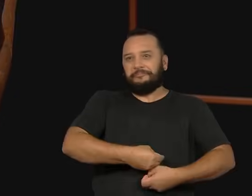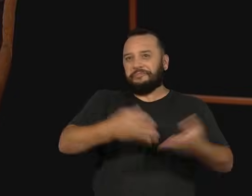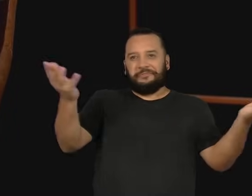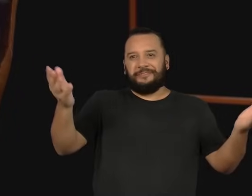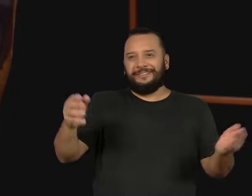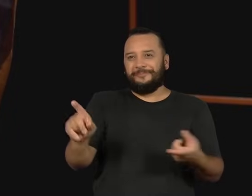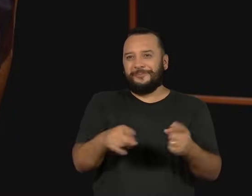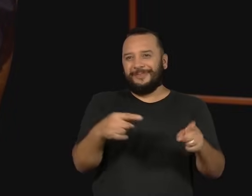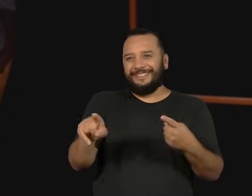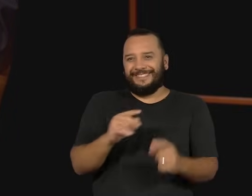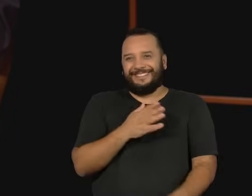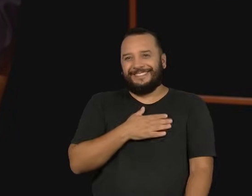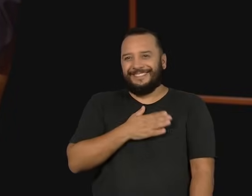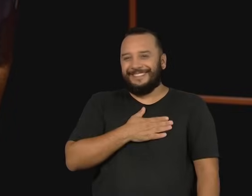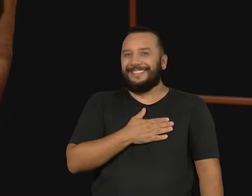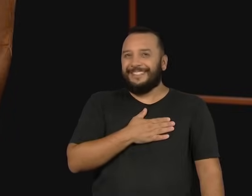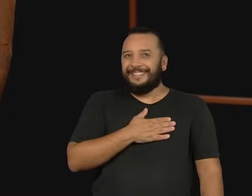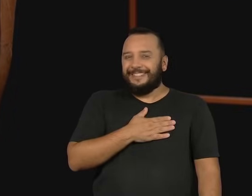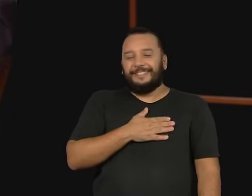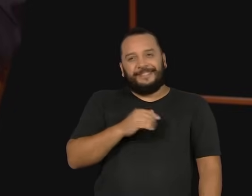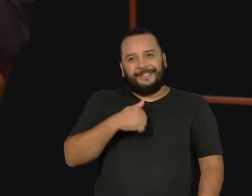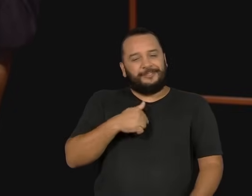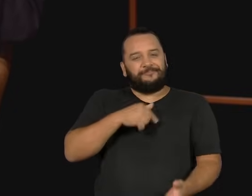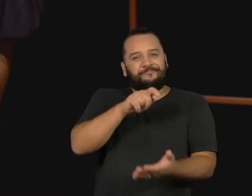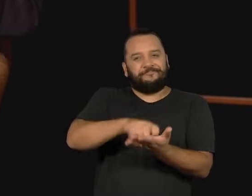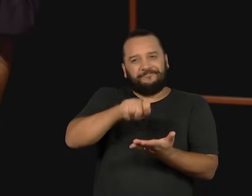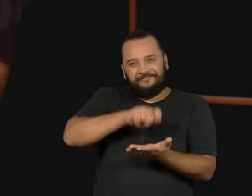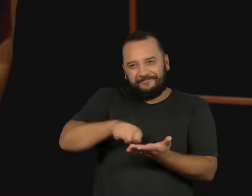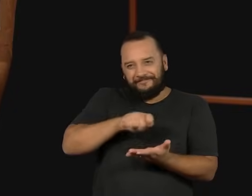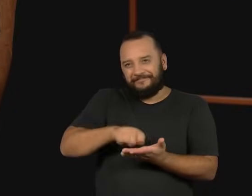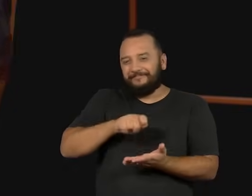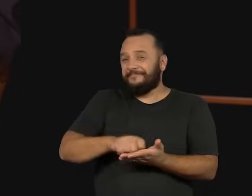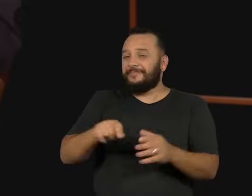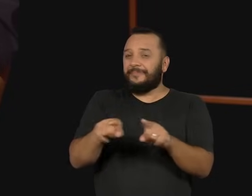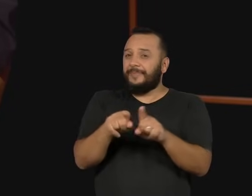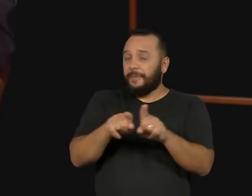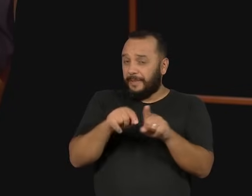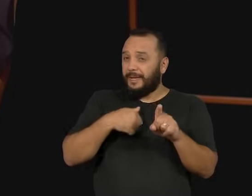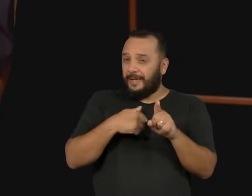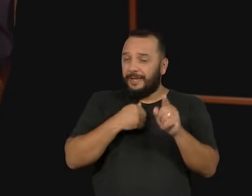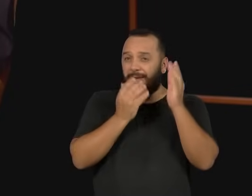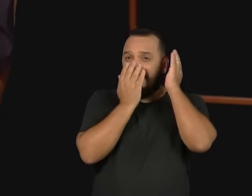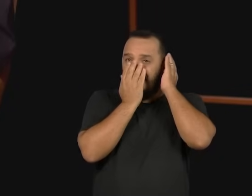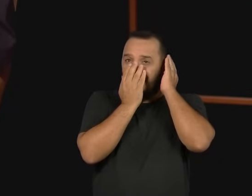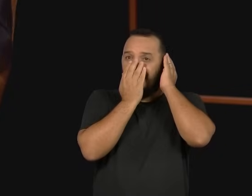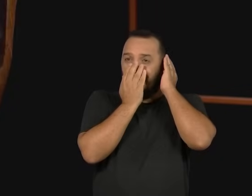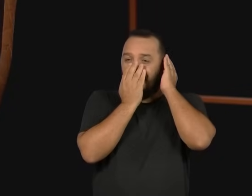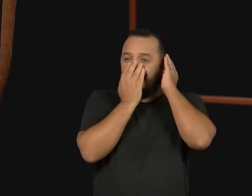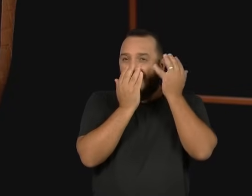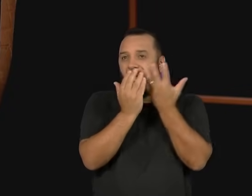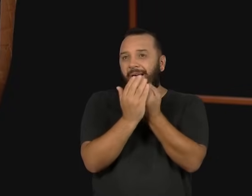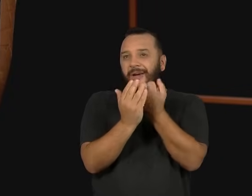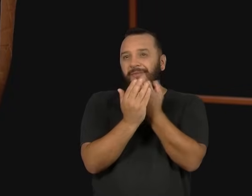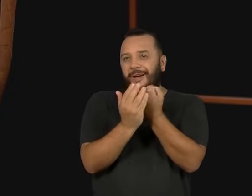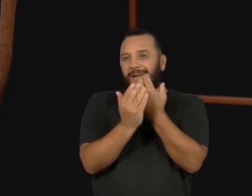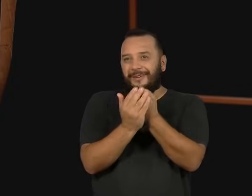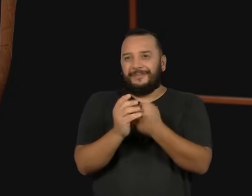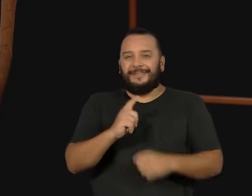assumir, fazer repertório, gravar discos, né?